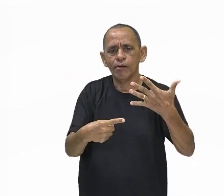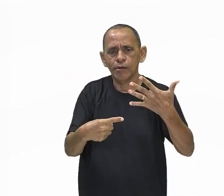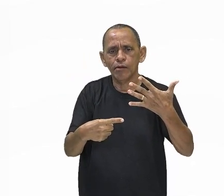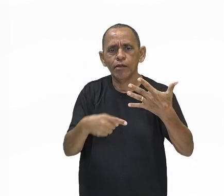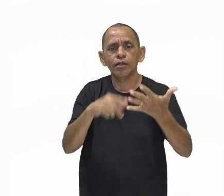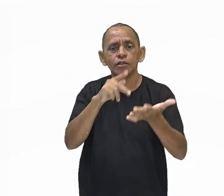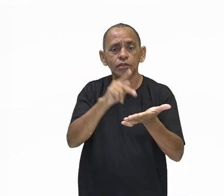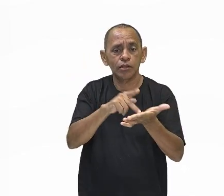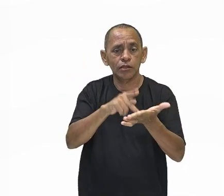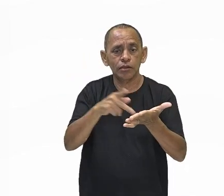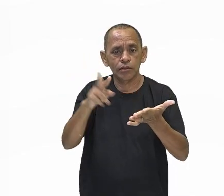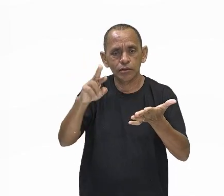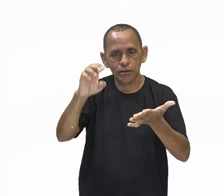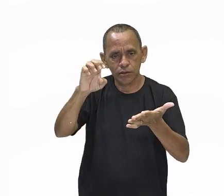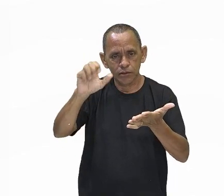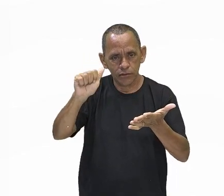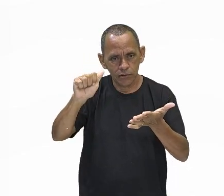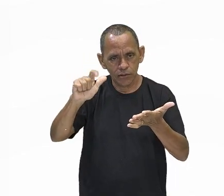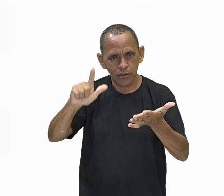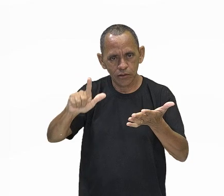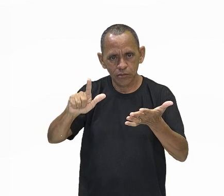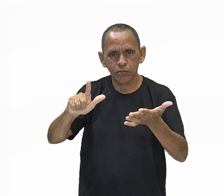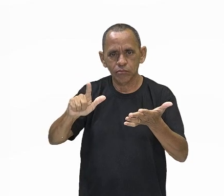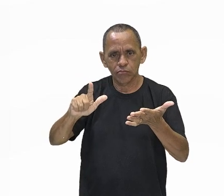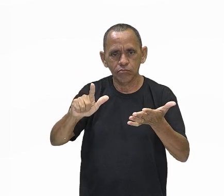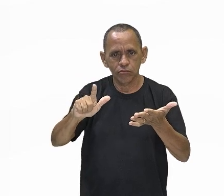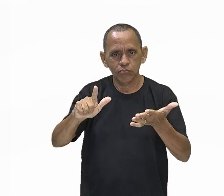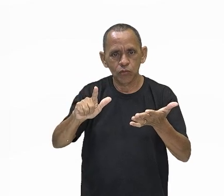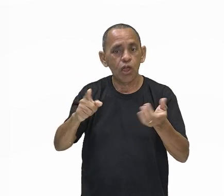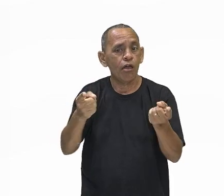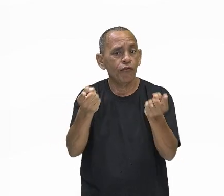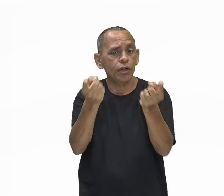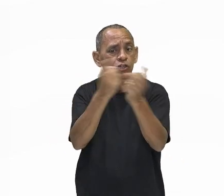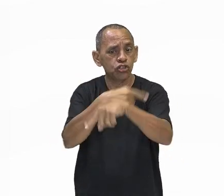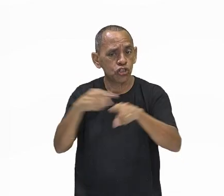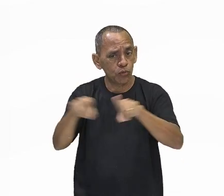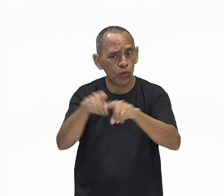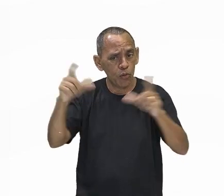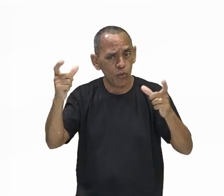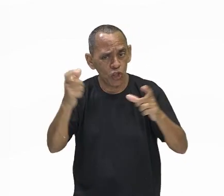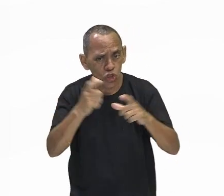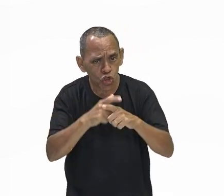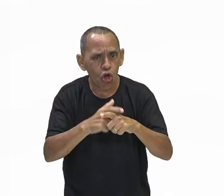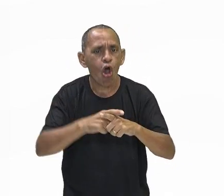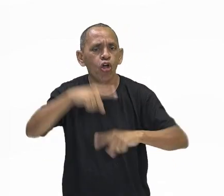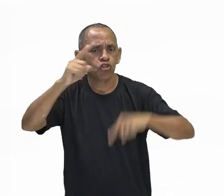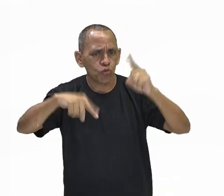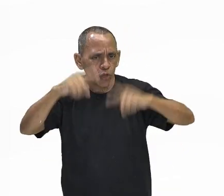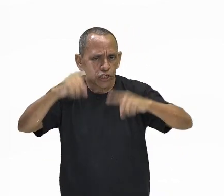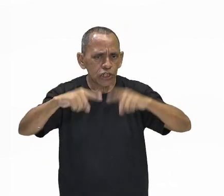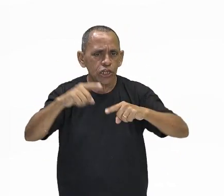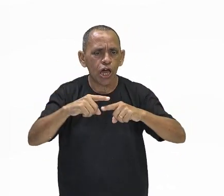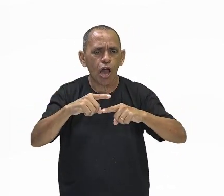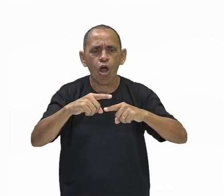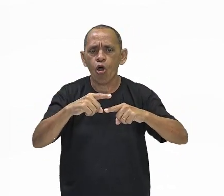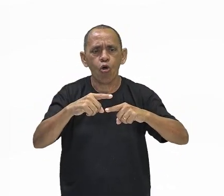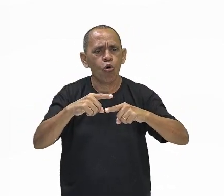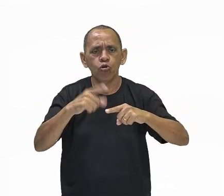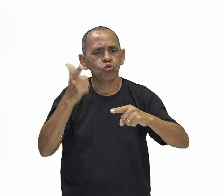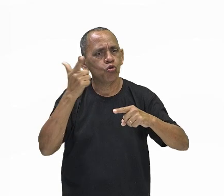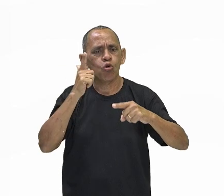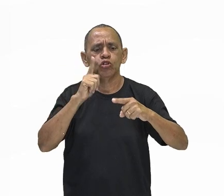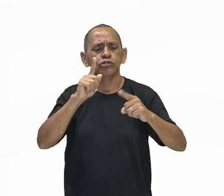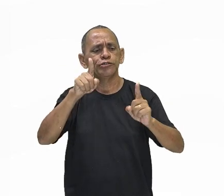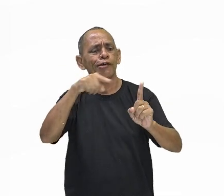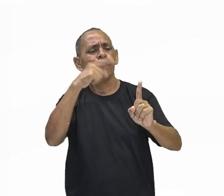invertida e menor do que o objeto. Veja, essa daí não cumpre o objetivo da lente convergente, que é